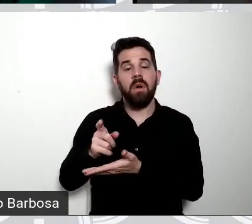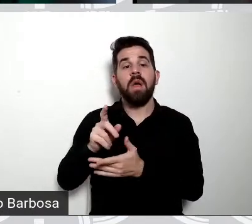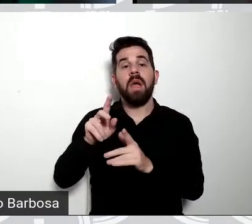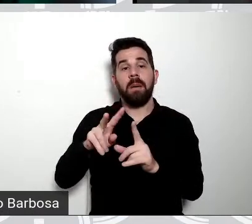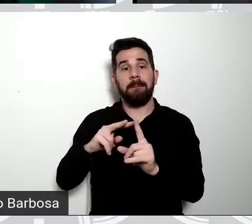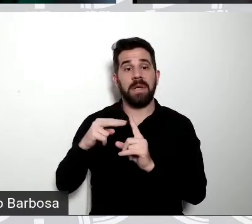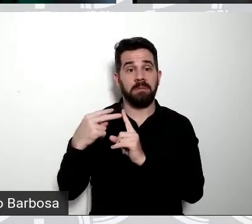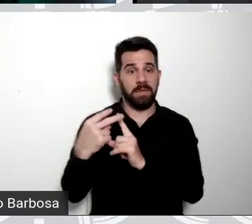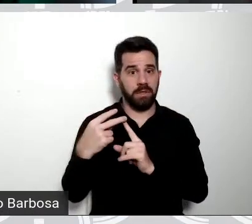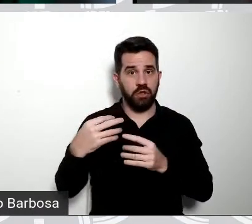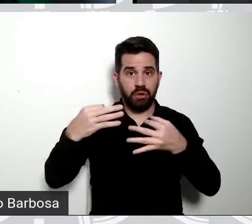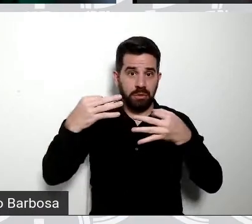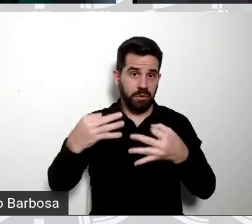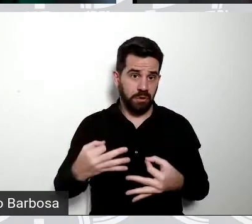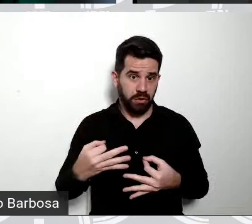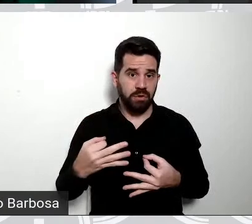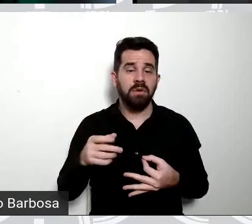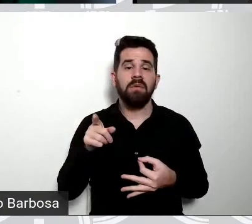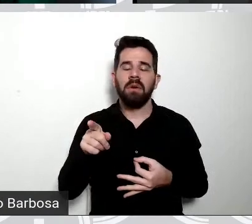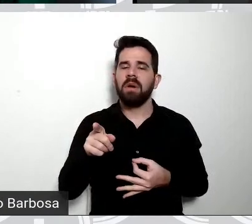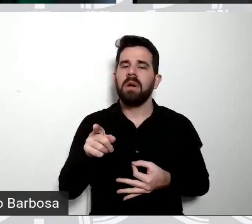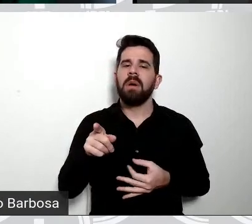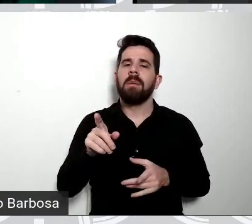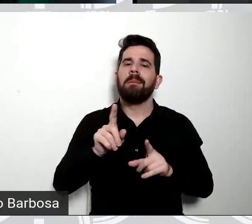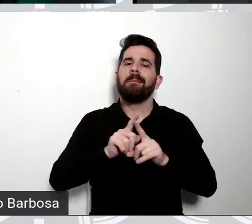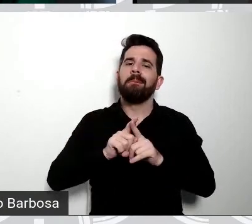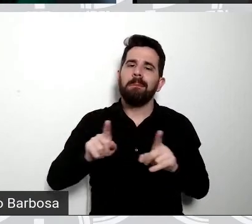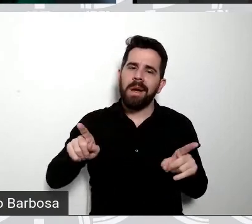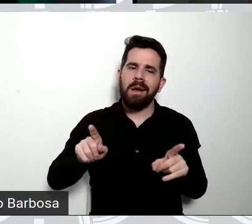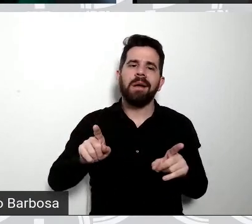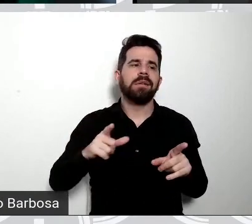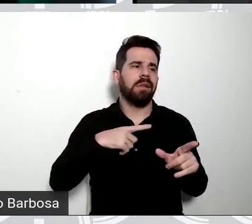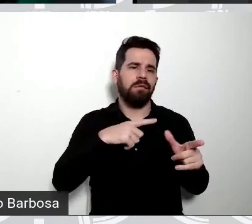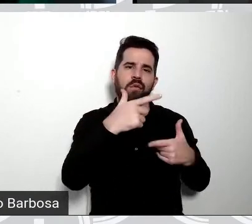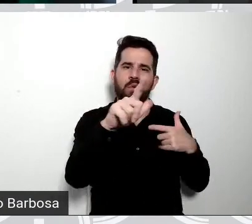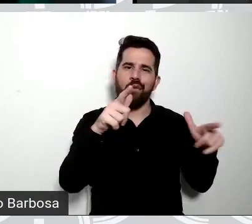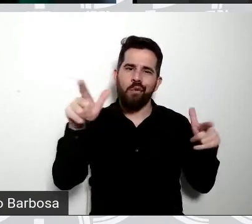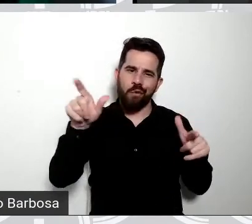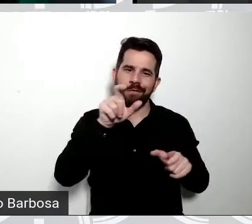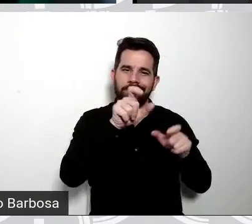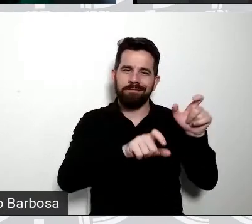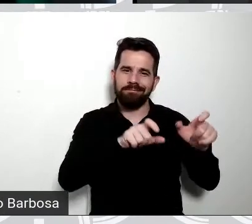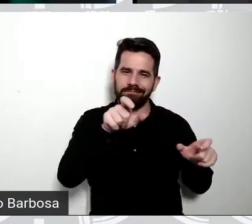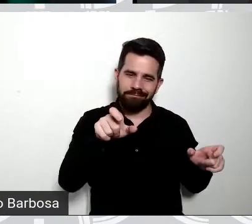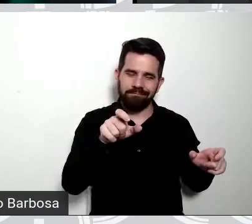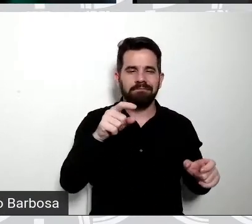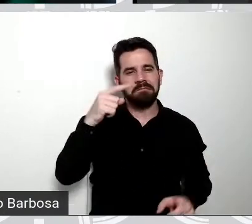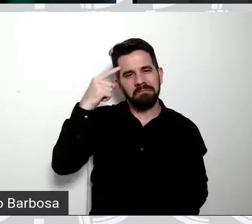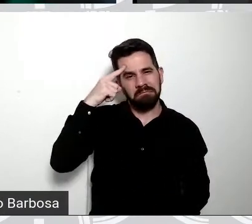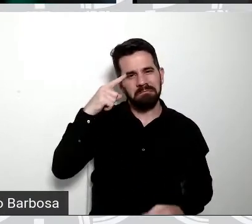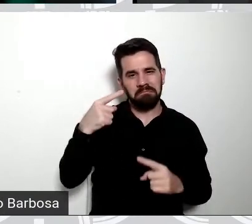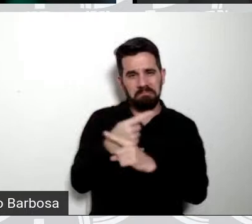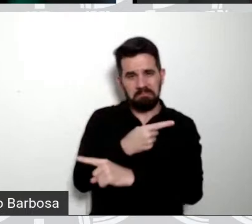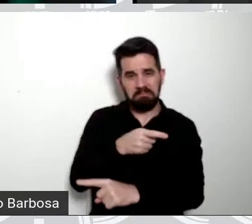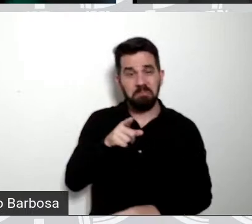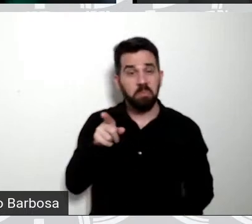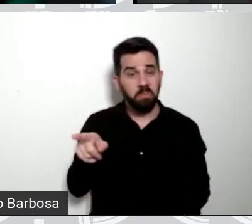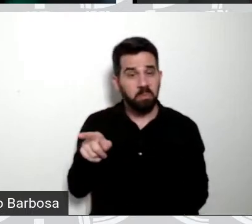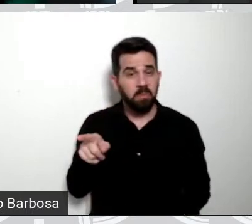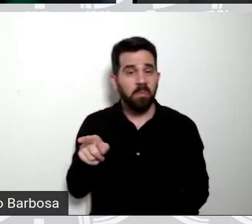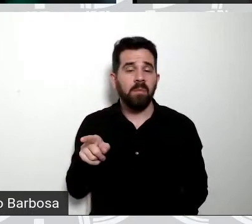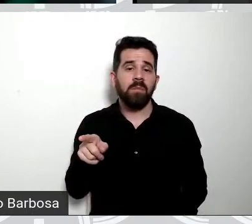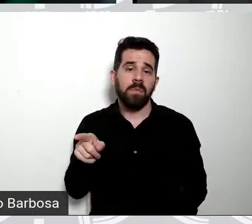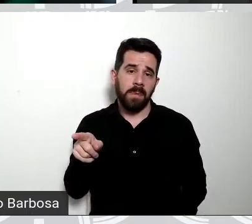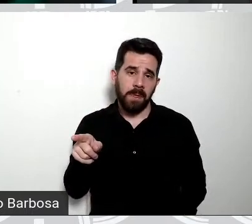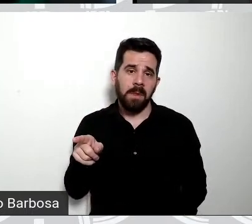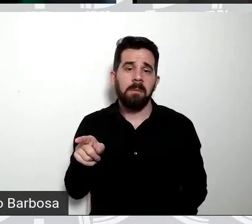o que não o livrou de muitas controvérsias, né? Sobretudo no que diz respeito ao